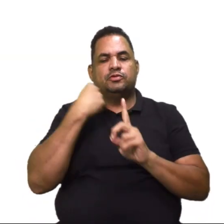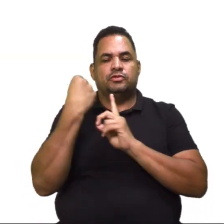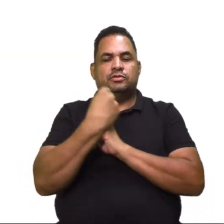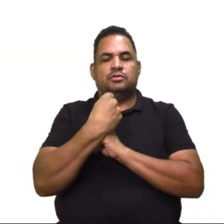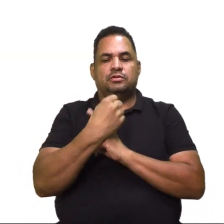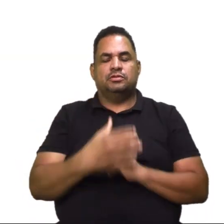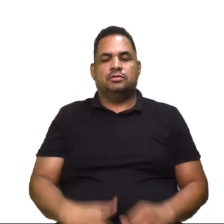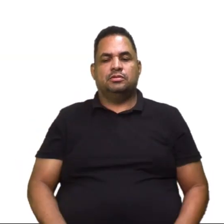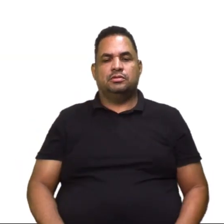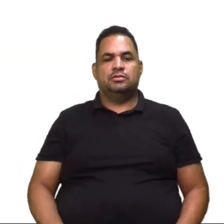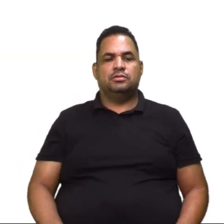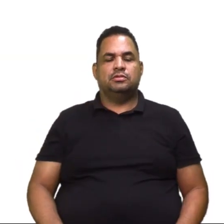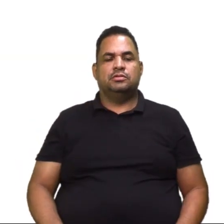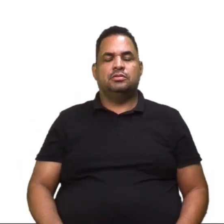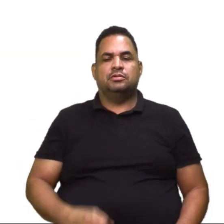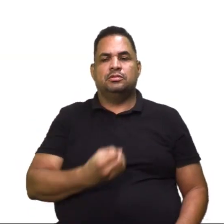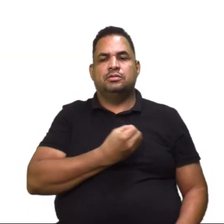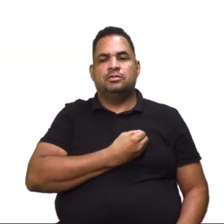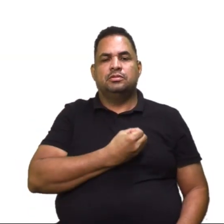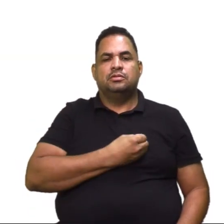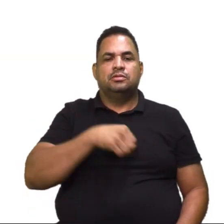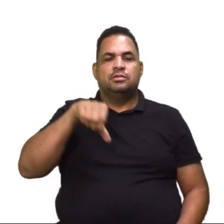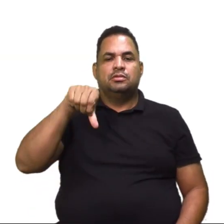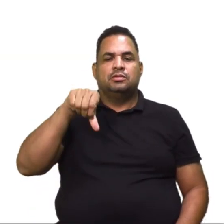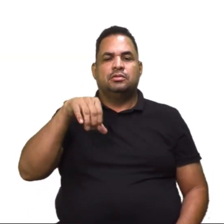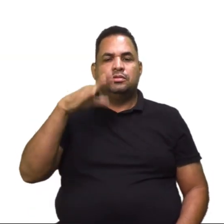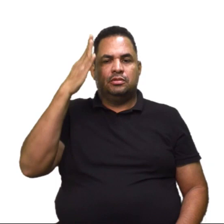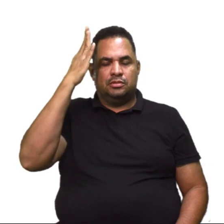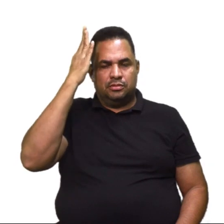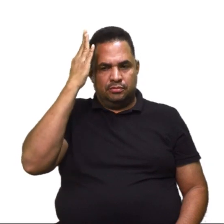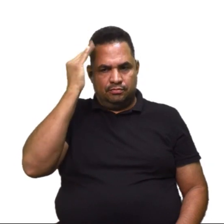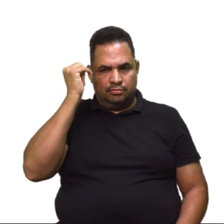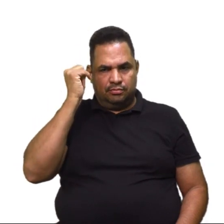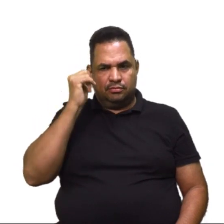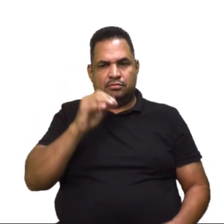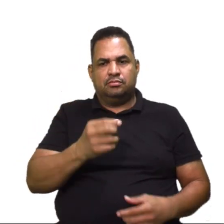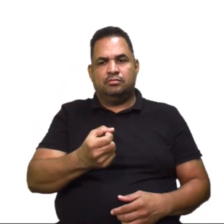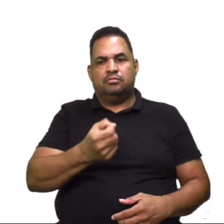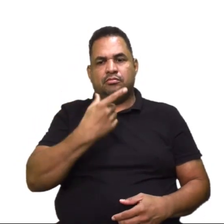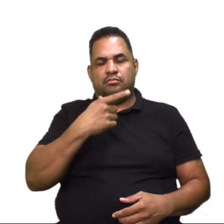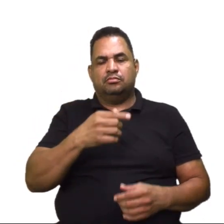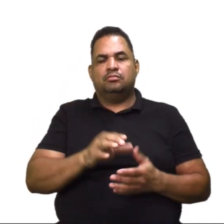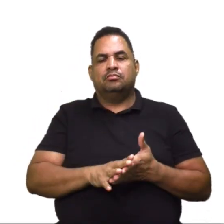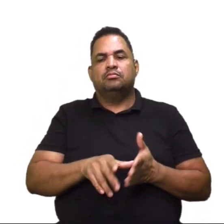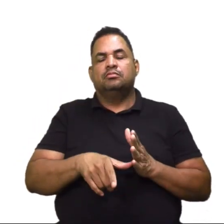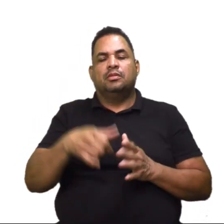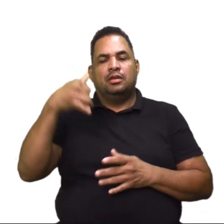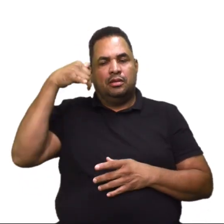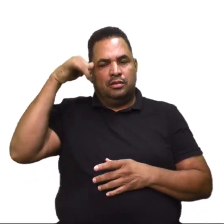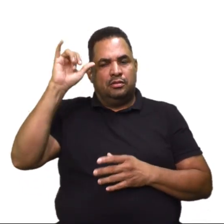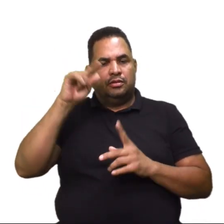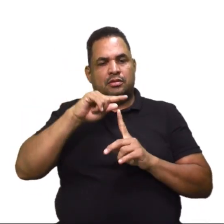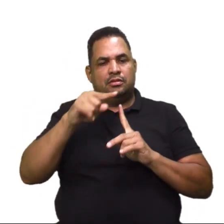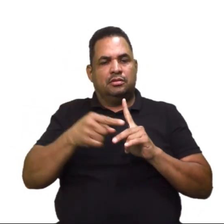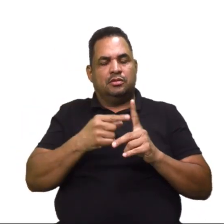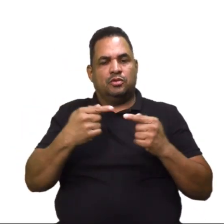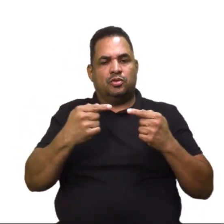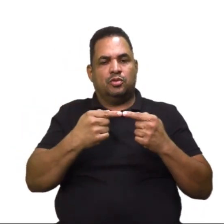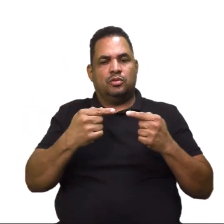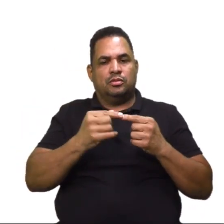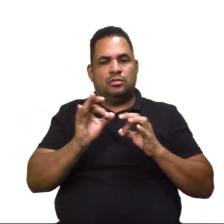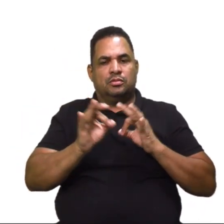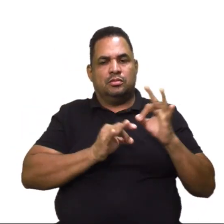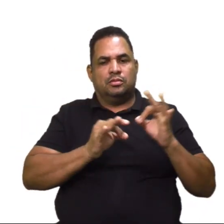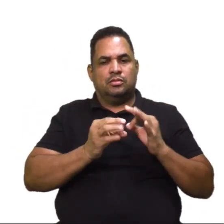correta. A 9 diz o seguinte: sabemos que a pílula anticoncepcional combinada é